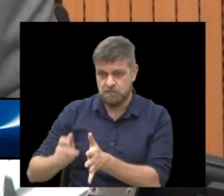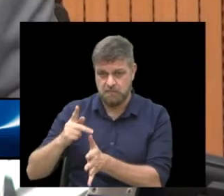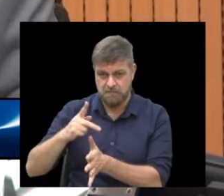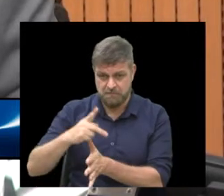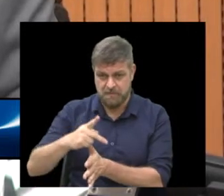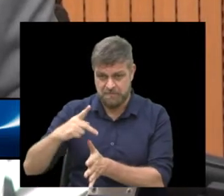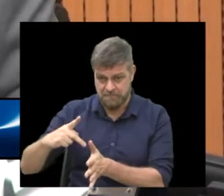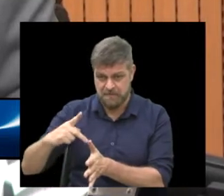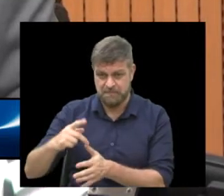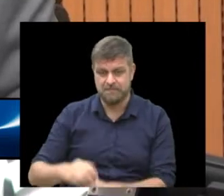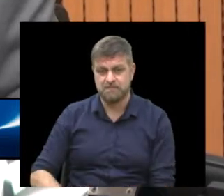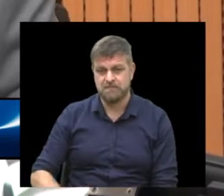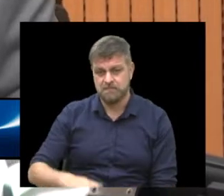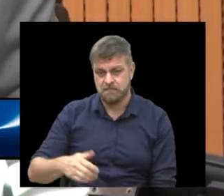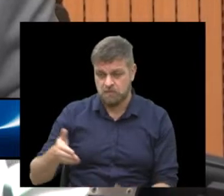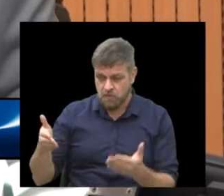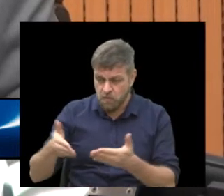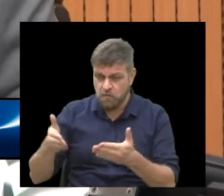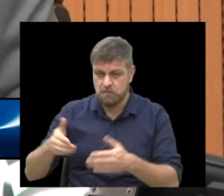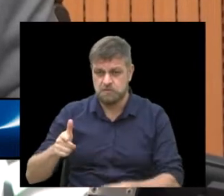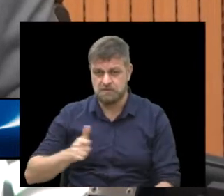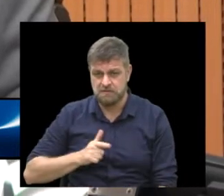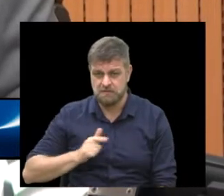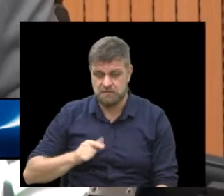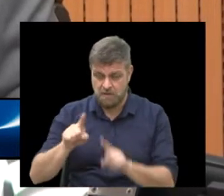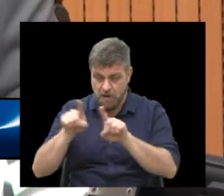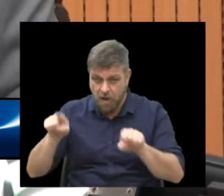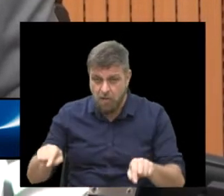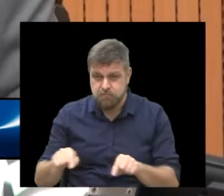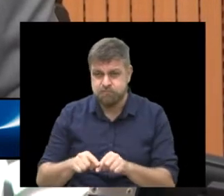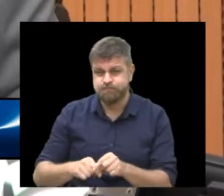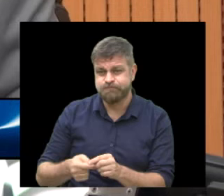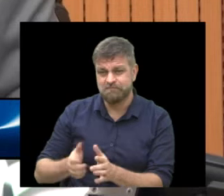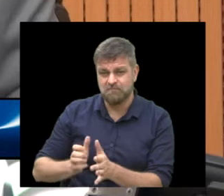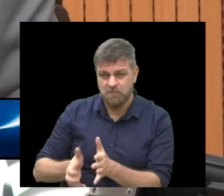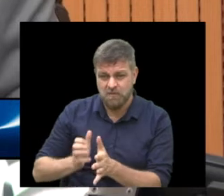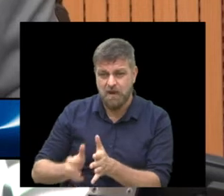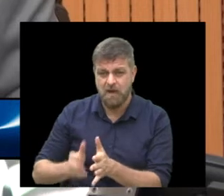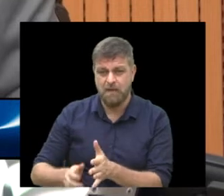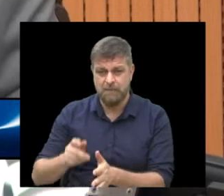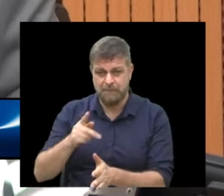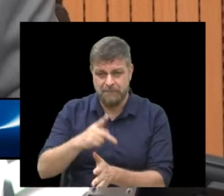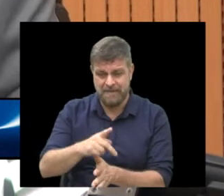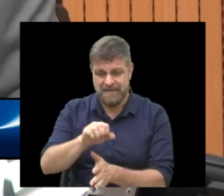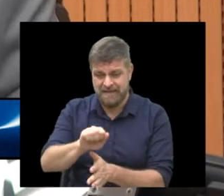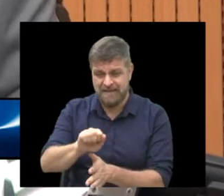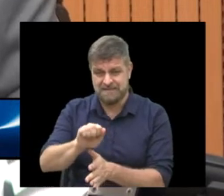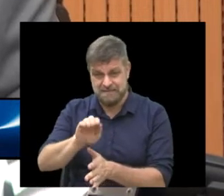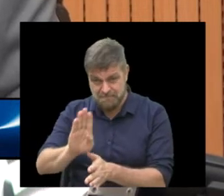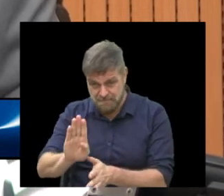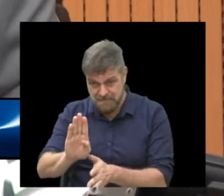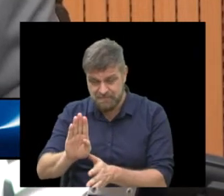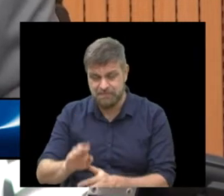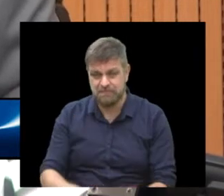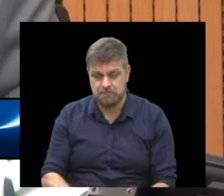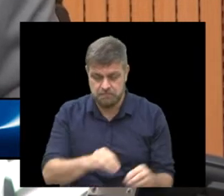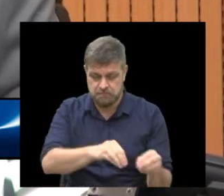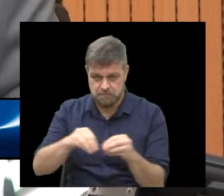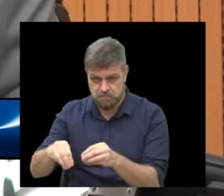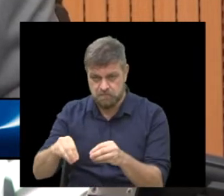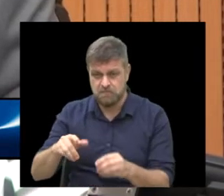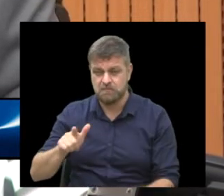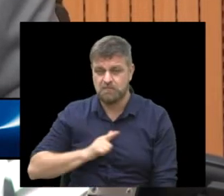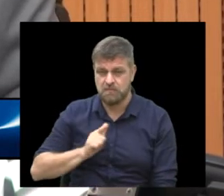Progressista, PP, atualmente nos quadros de filiado do Partido Socialista Brasileiro, PSB, venho